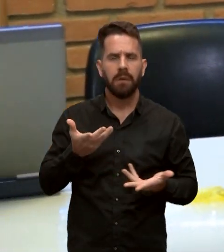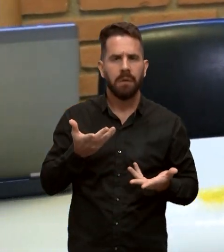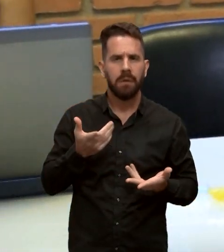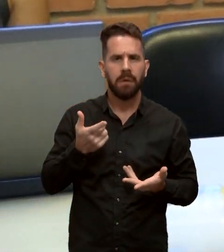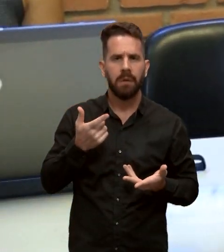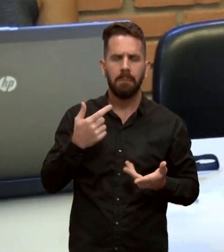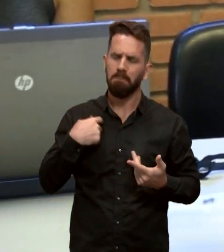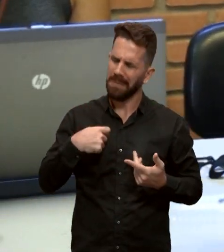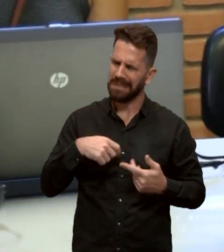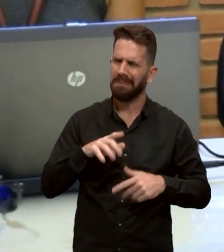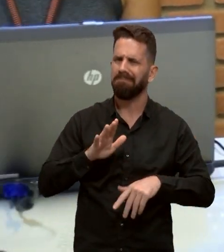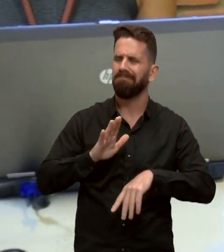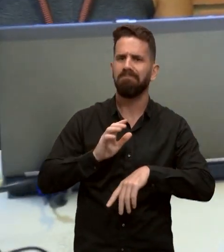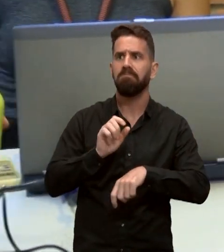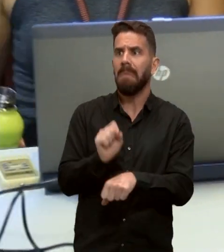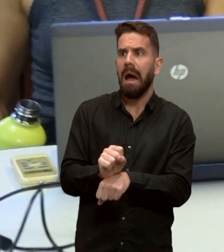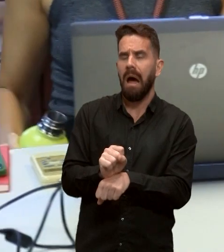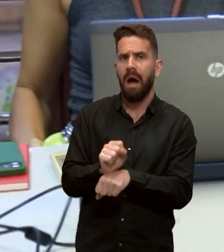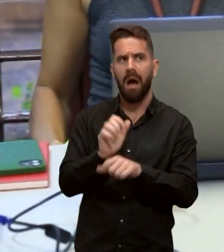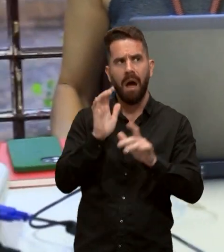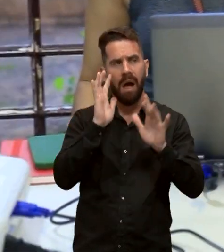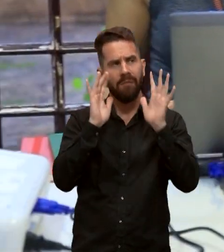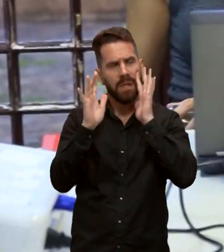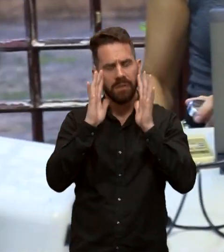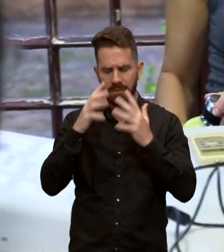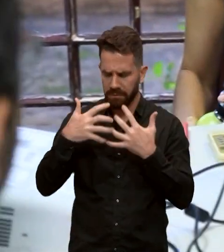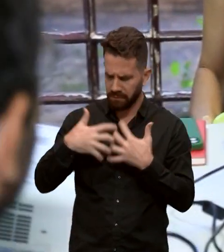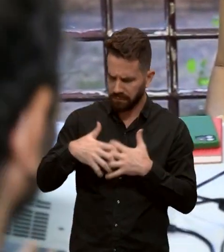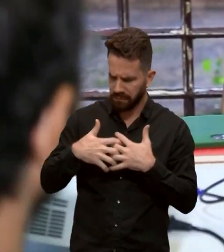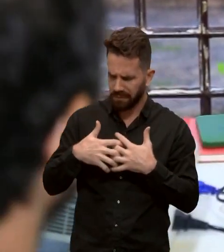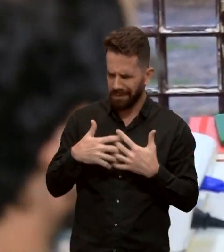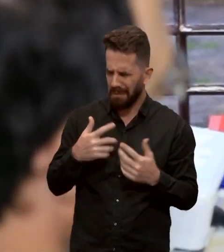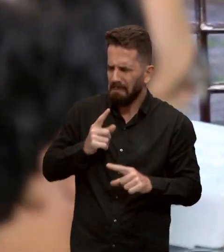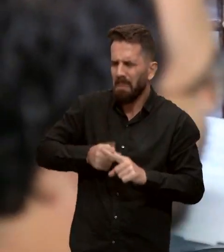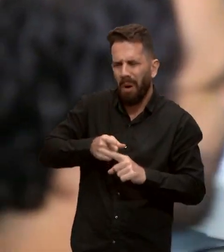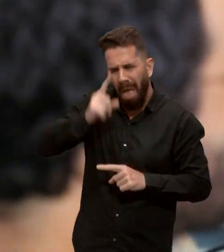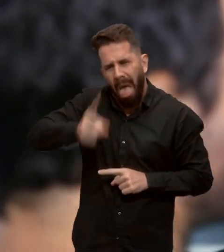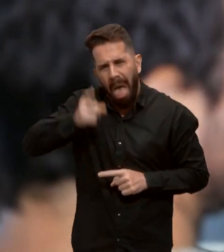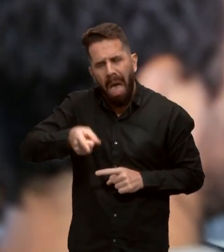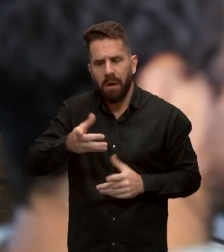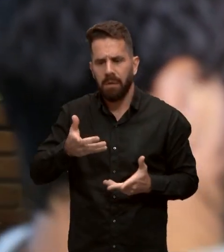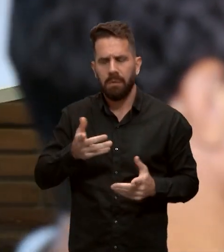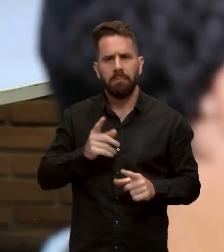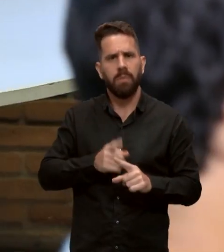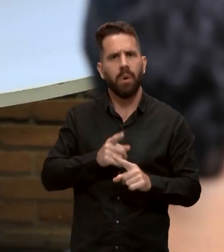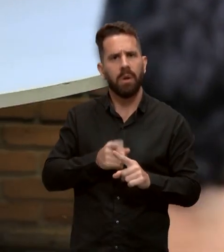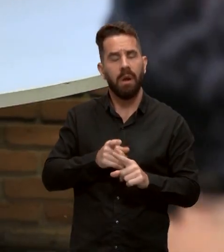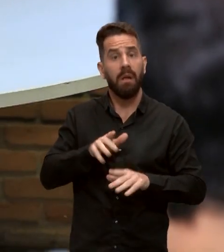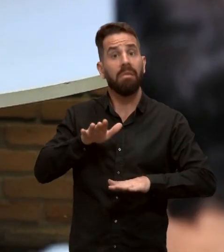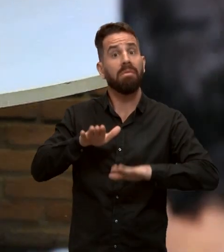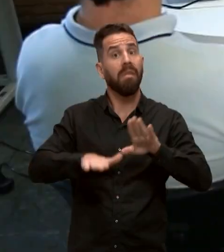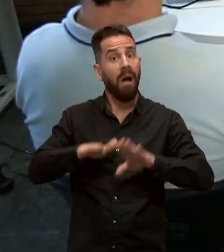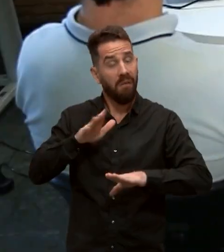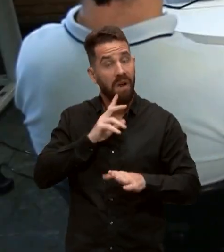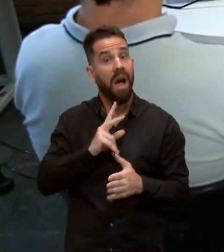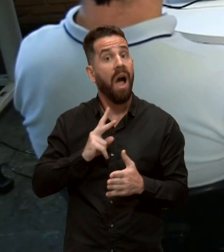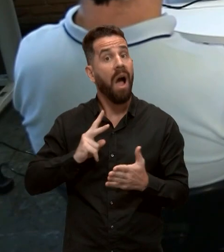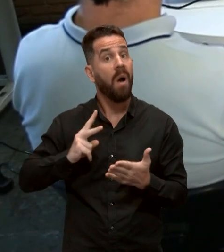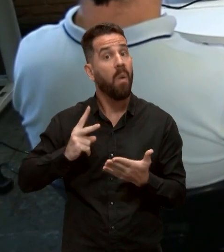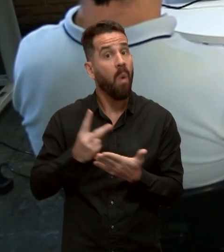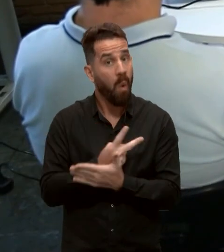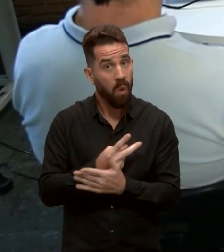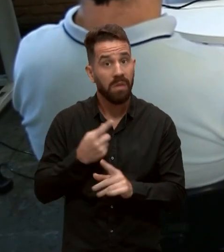comportamento autoritário. Se eles conseguirem refletir que talvez isso foi um comportamento que eles